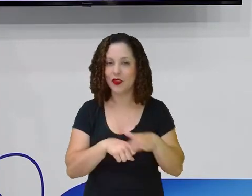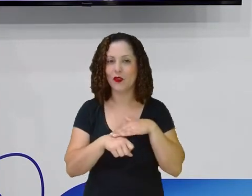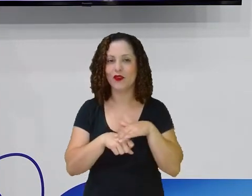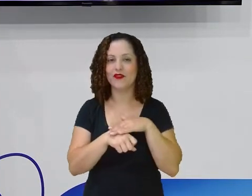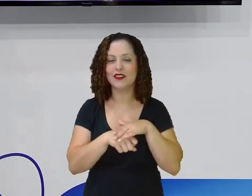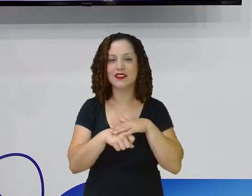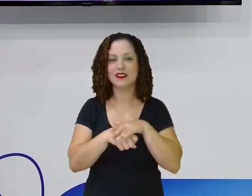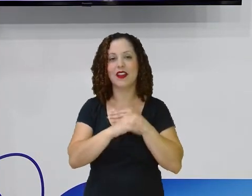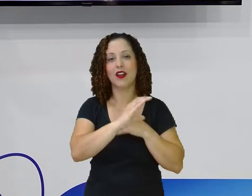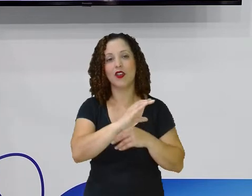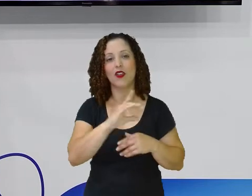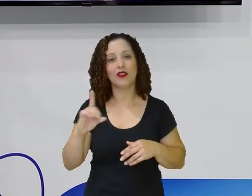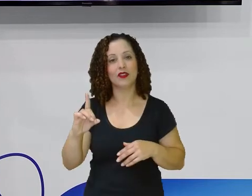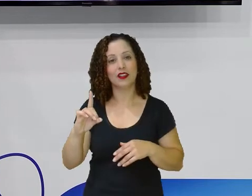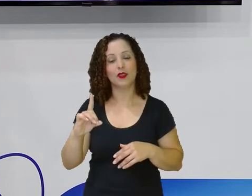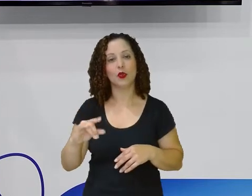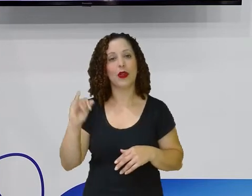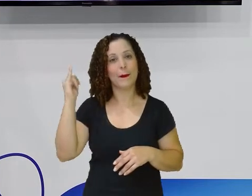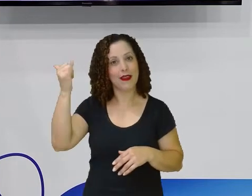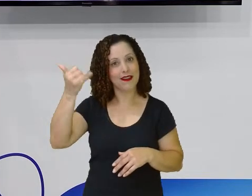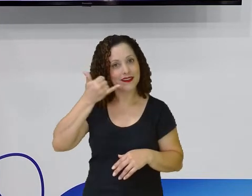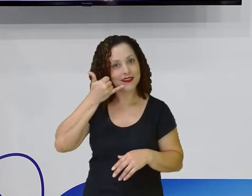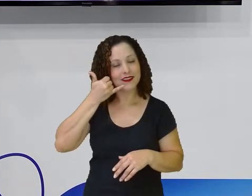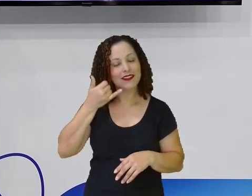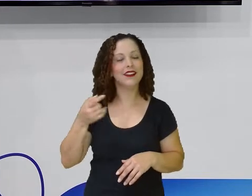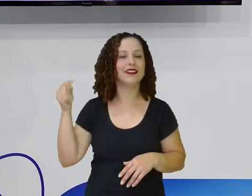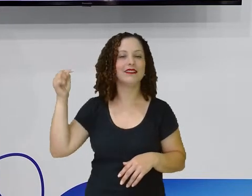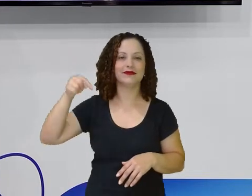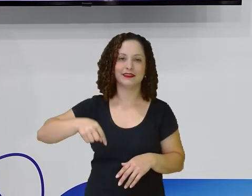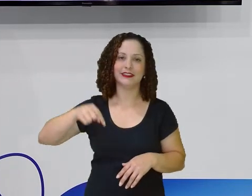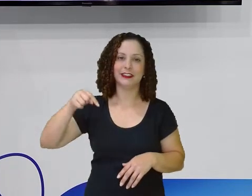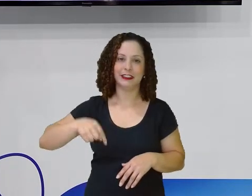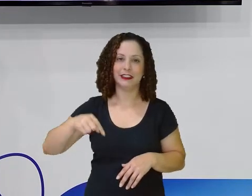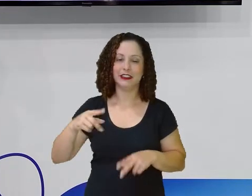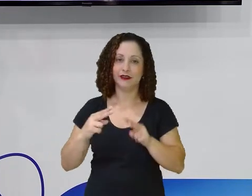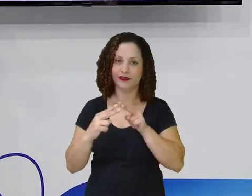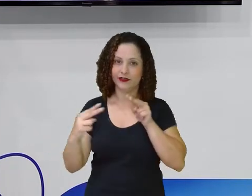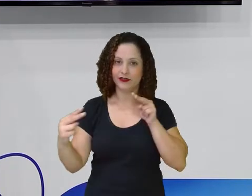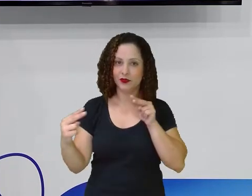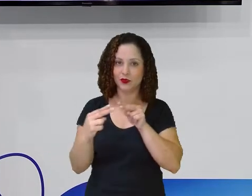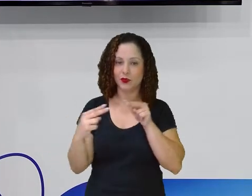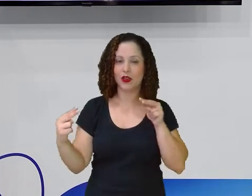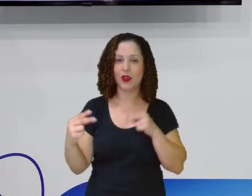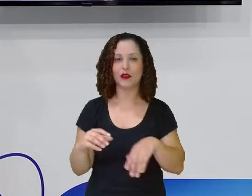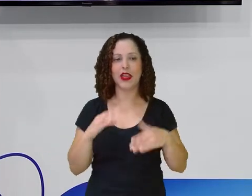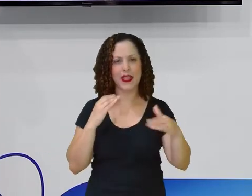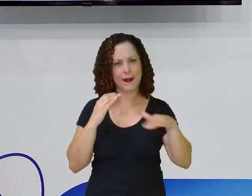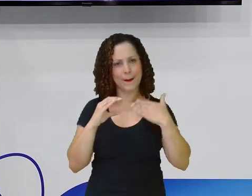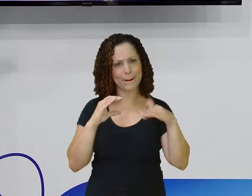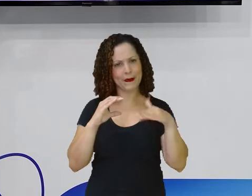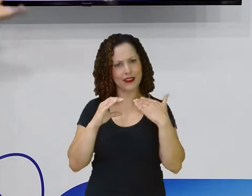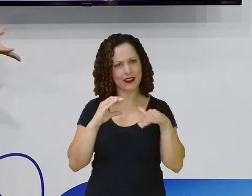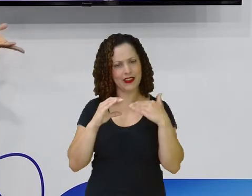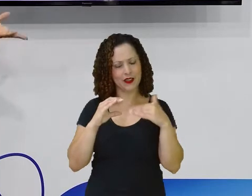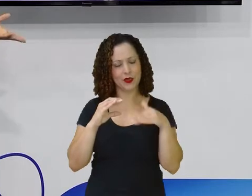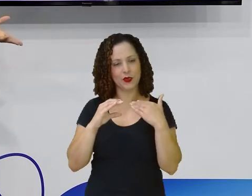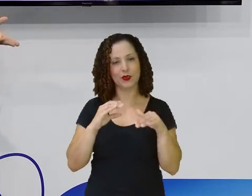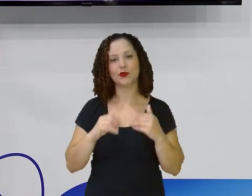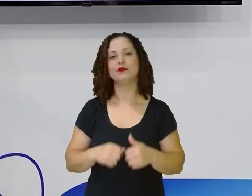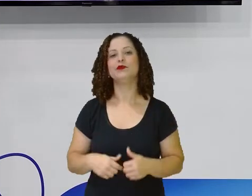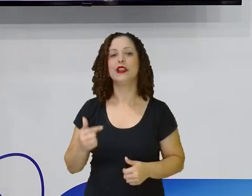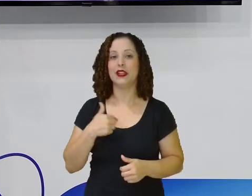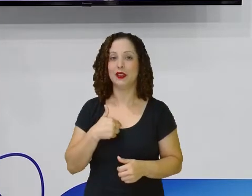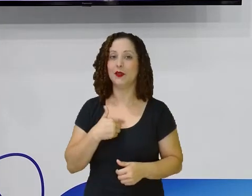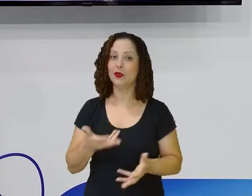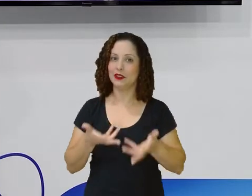coordenadora da escola para entrar em contato aqui com a Escola Municipal Provas Digitais, pegar o e-mail, manda a tua produção que eu gostaria muito de ler